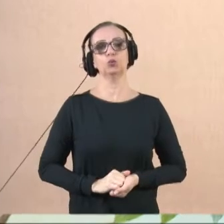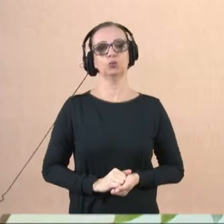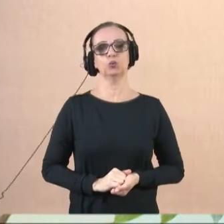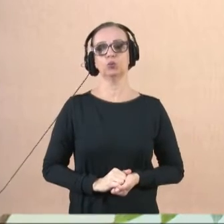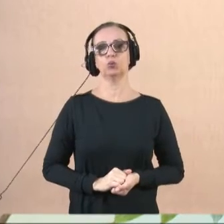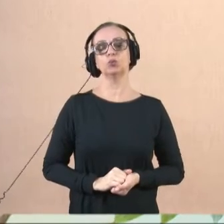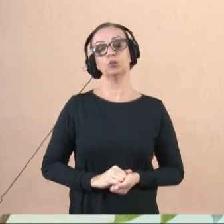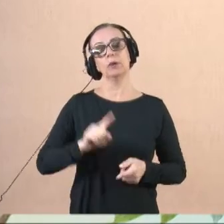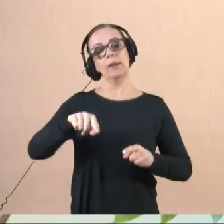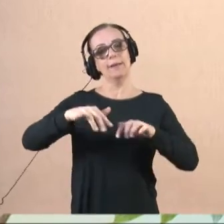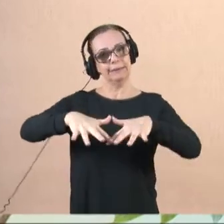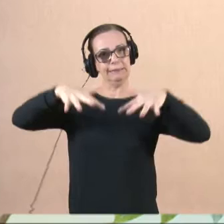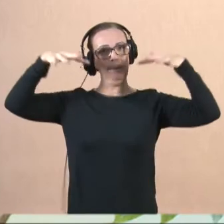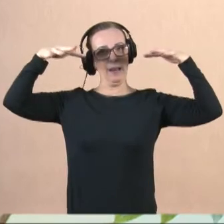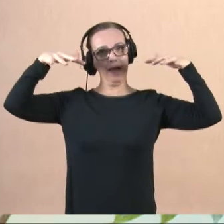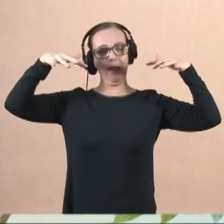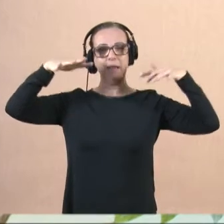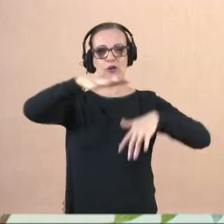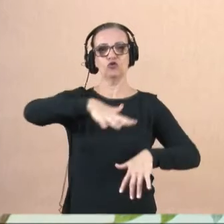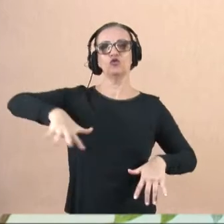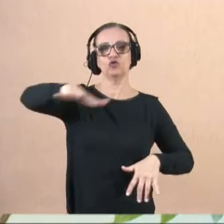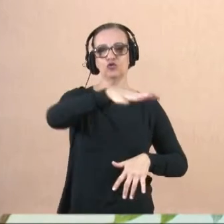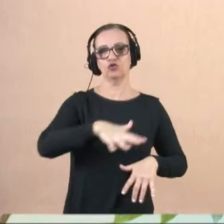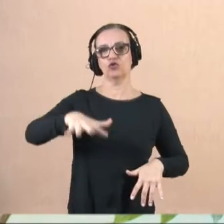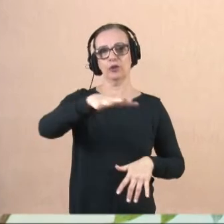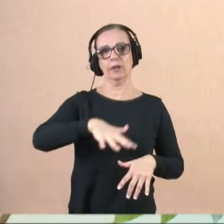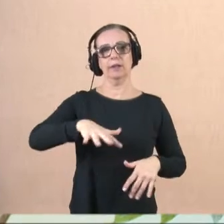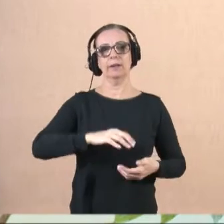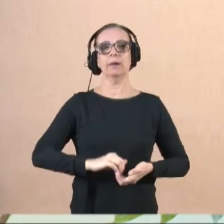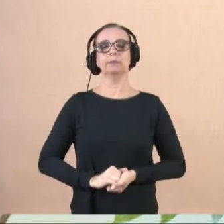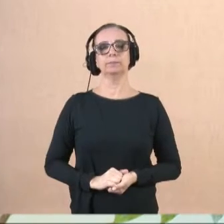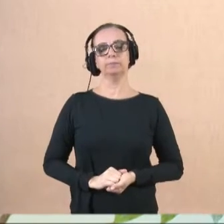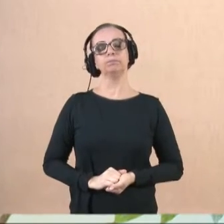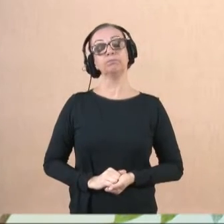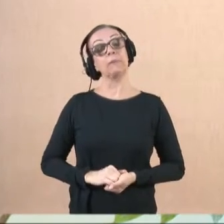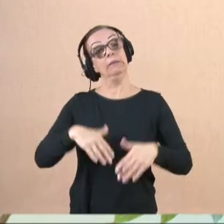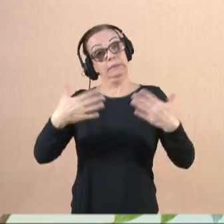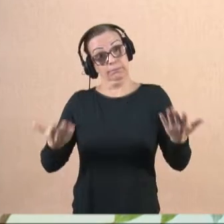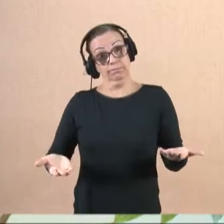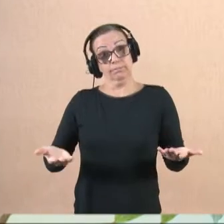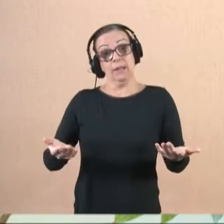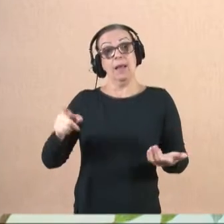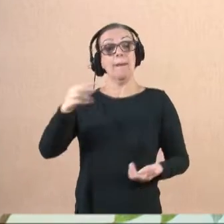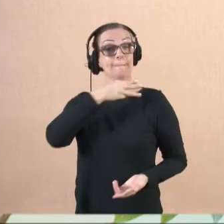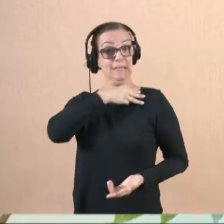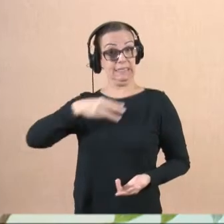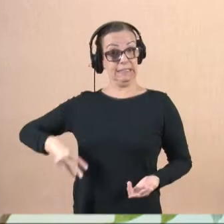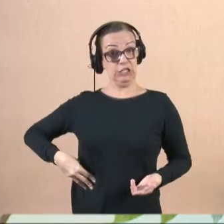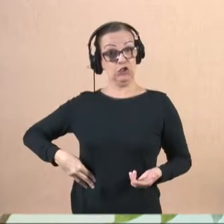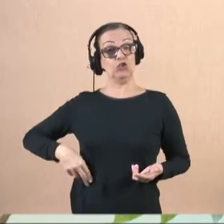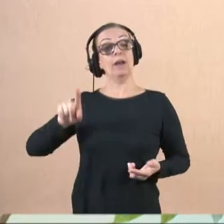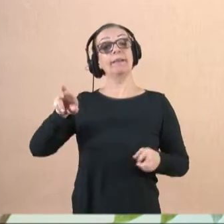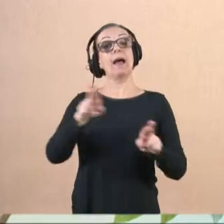da assembleia geral da organização mundial de saúde e enquanto isso a ministra das relações